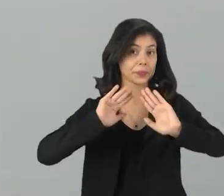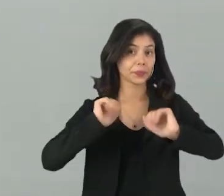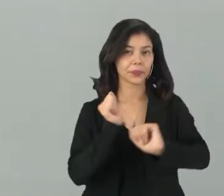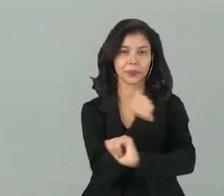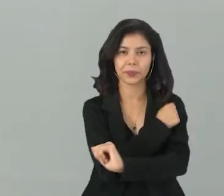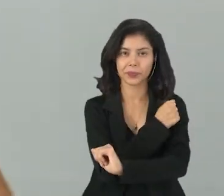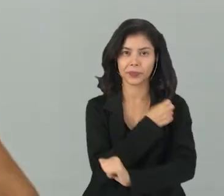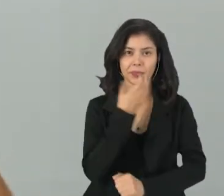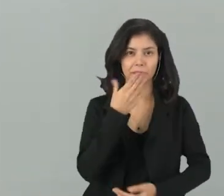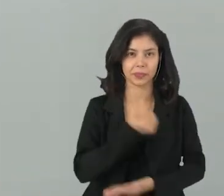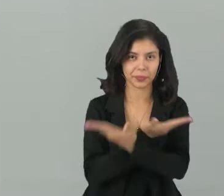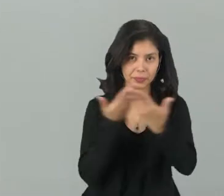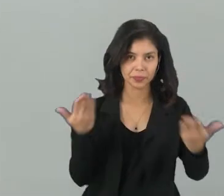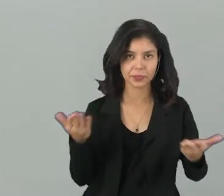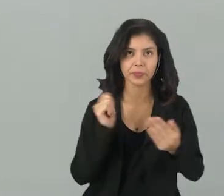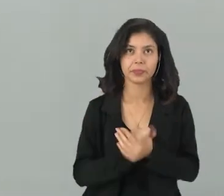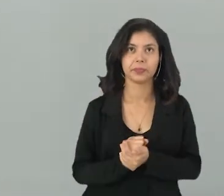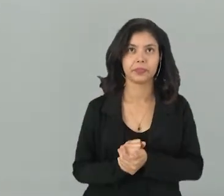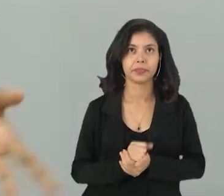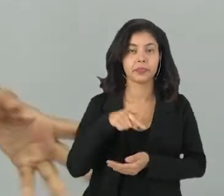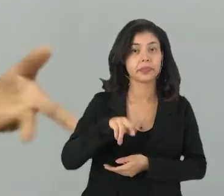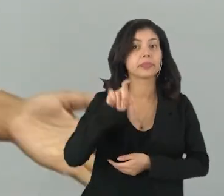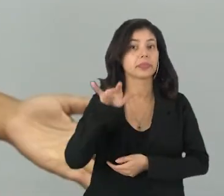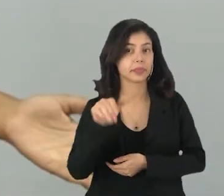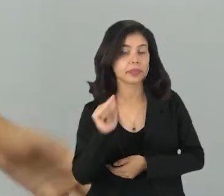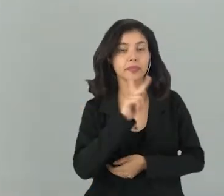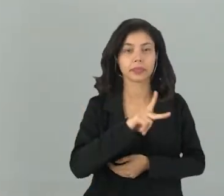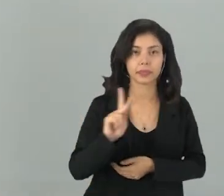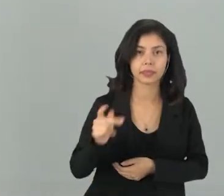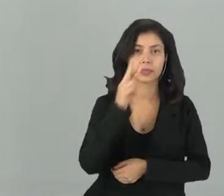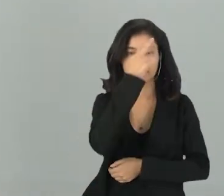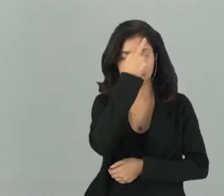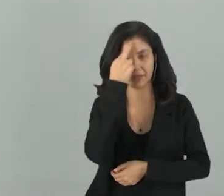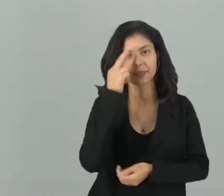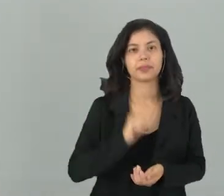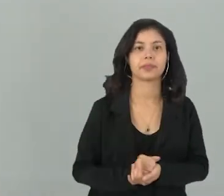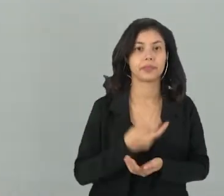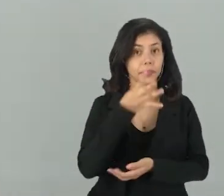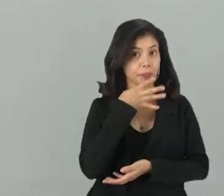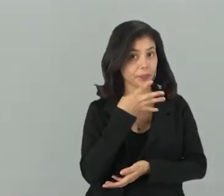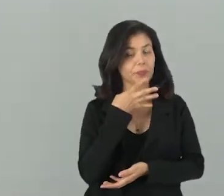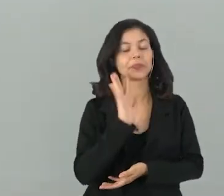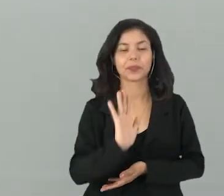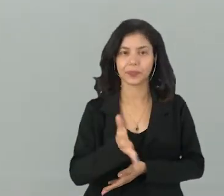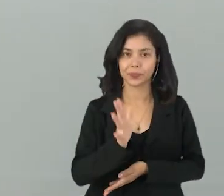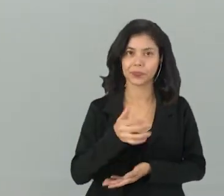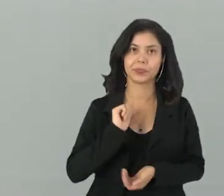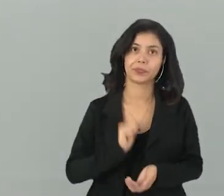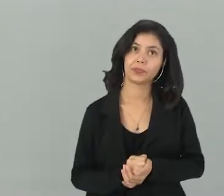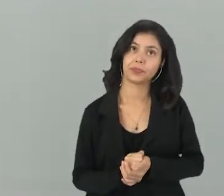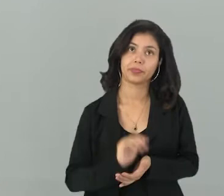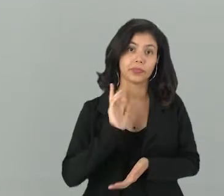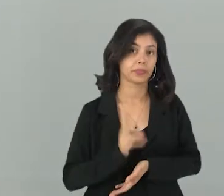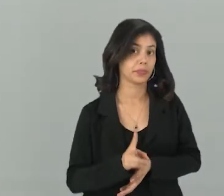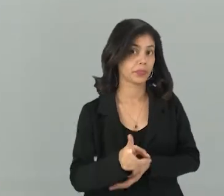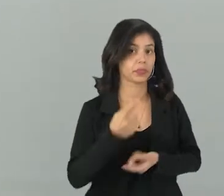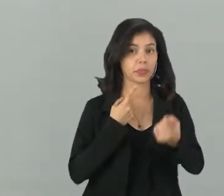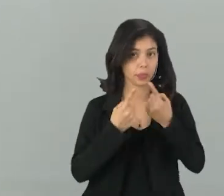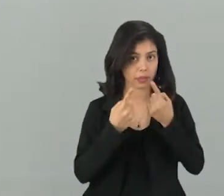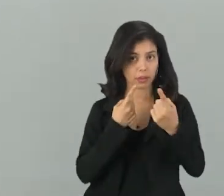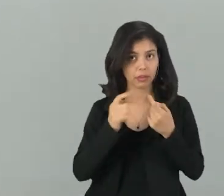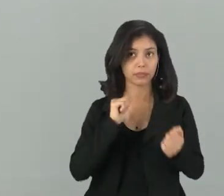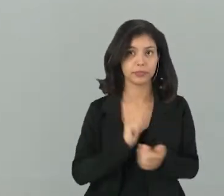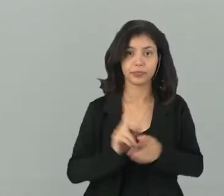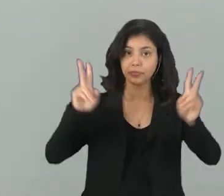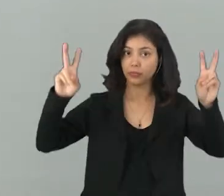Olá, alunos! Tudo bem com vocês? Sou Keila Batista, né? Professora de História, vocês já me conhecem. E vamos continuar discutindo